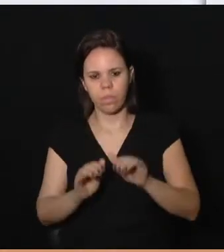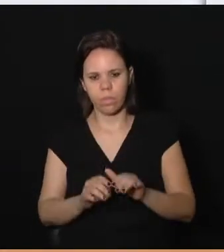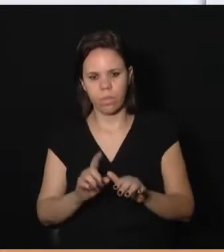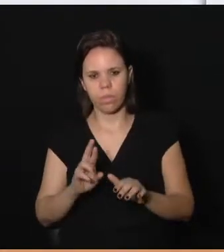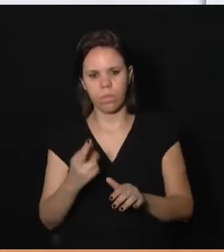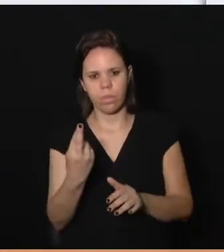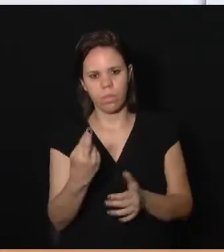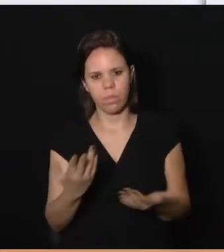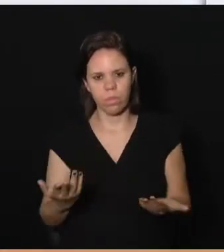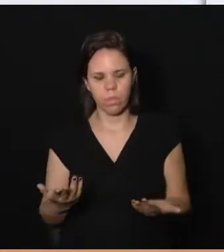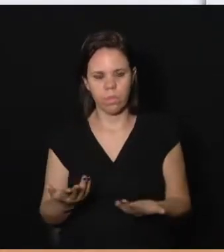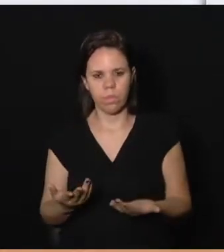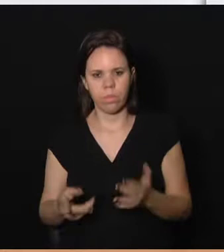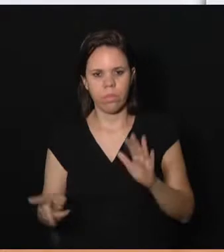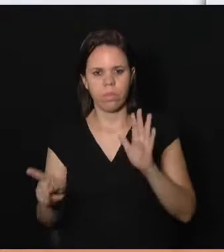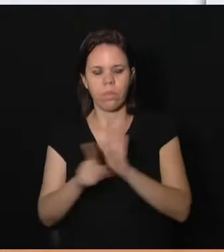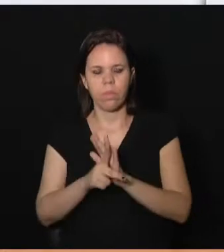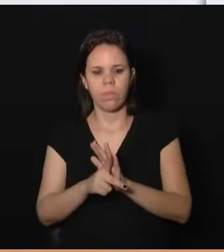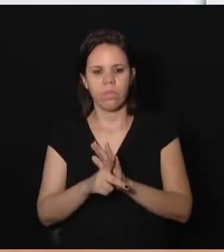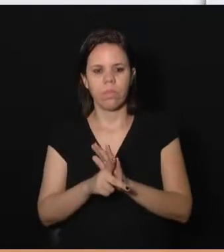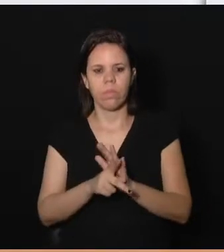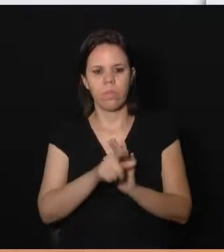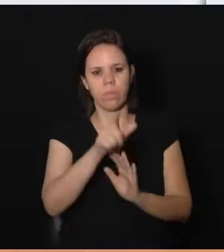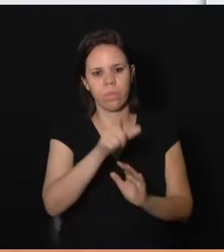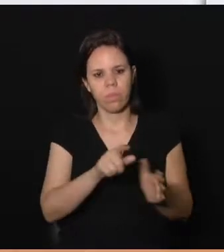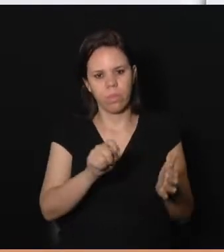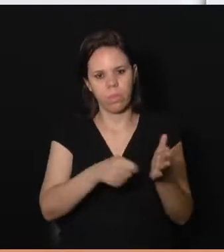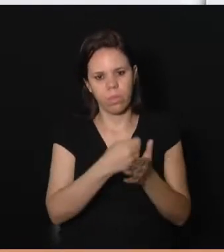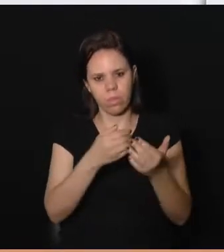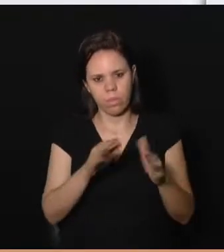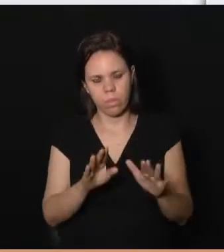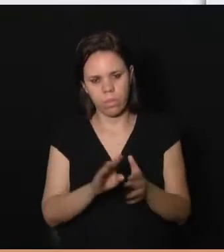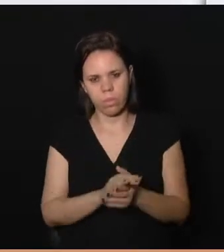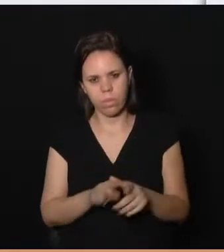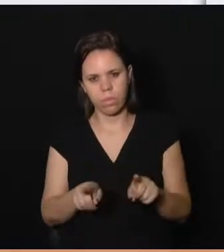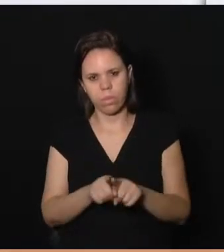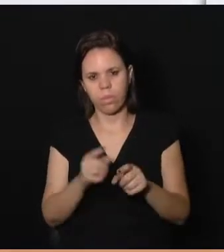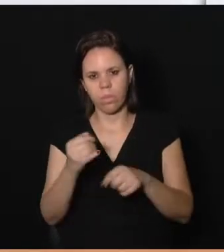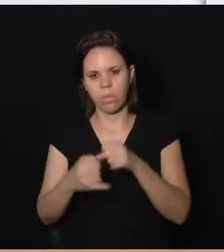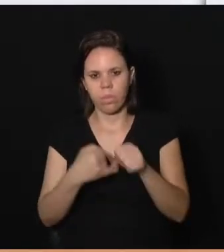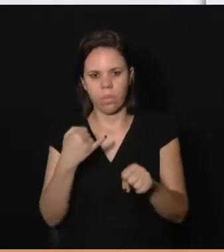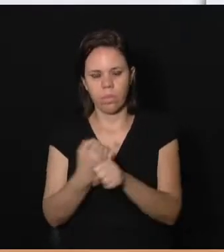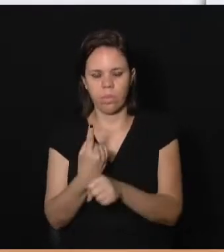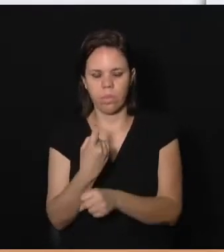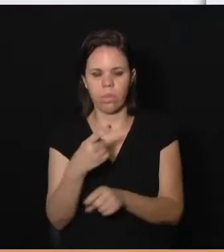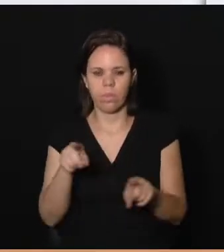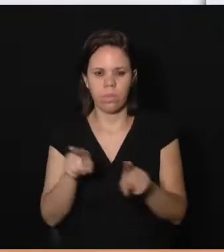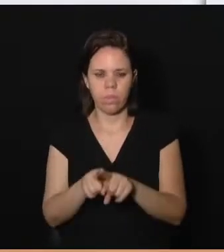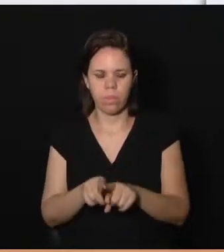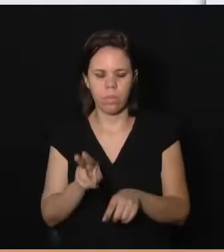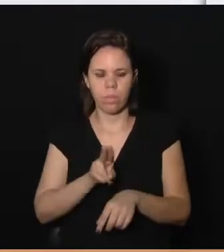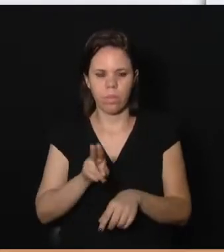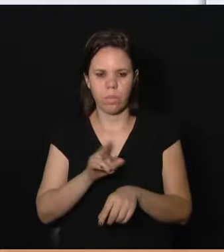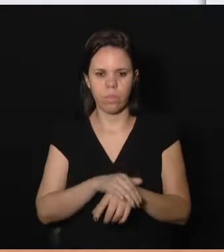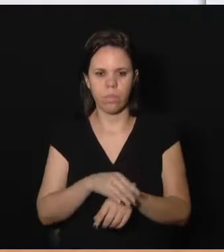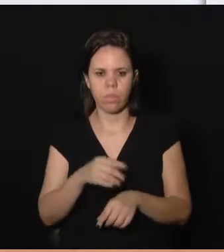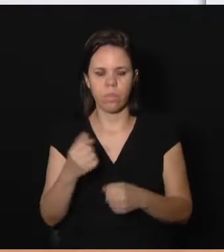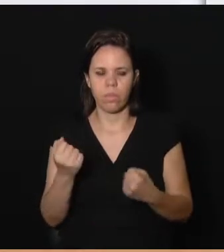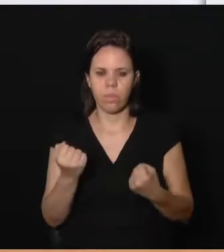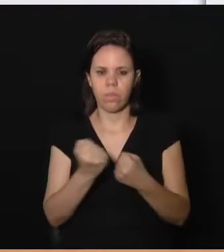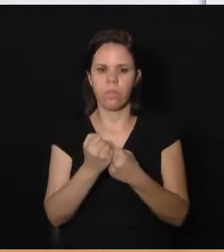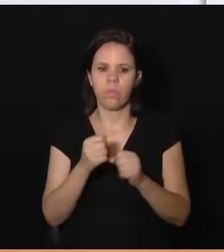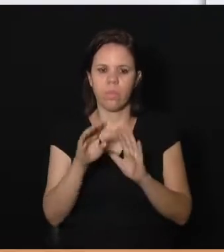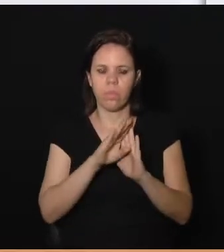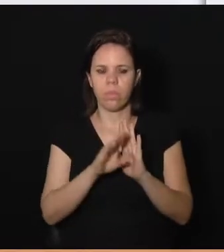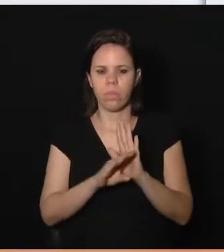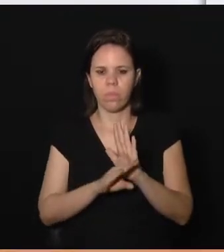aí, né, que são o próprio operador econômico autorizado, né, o portal único. Então, ferramentas e